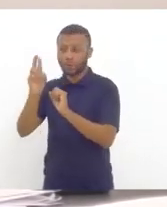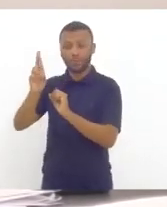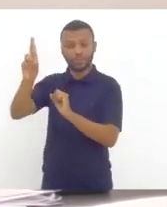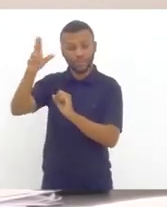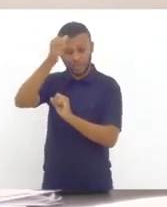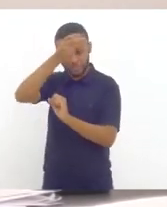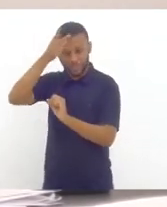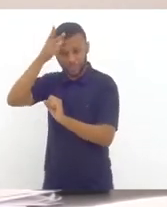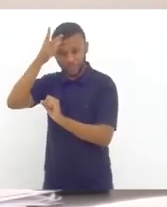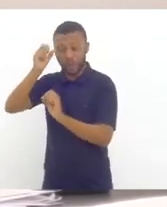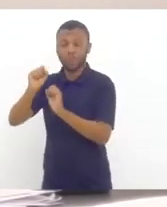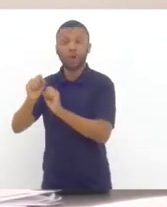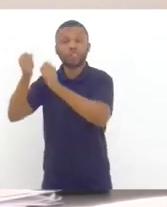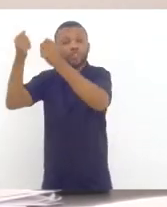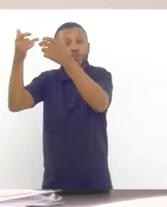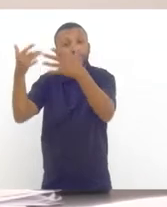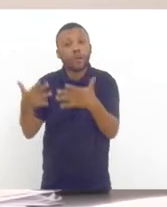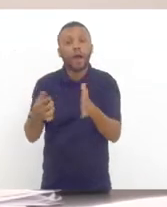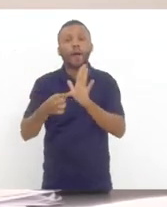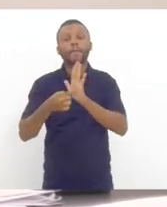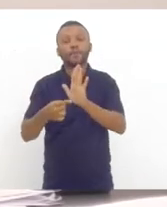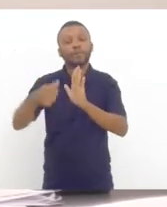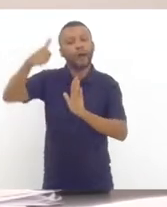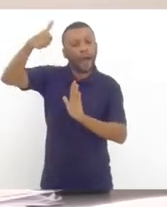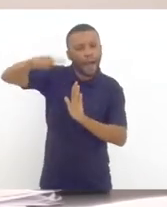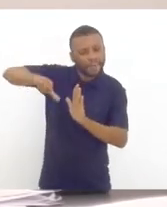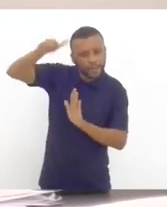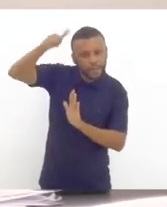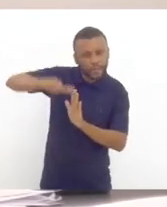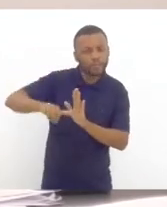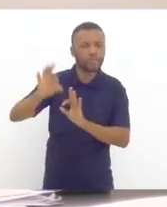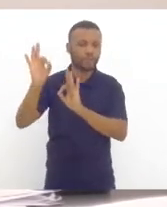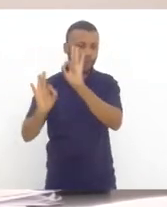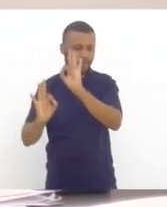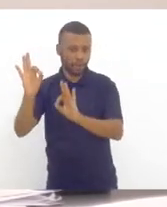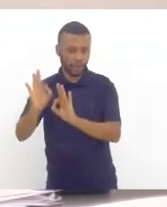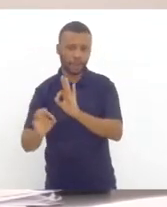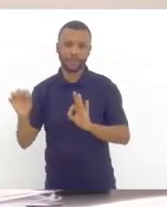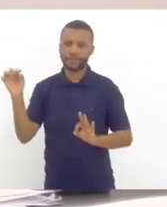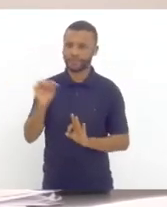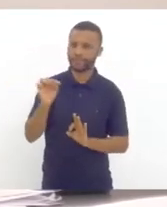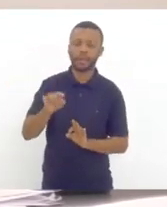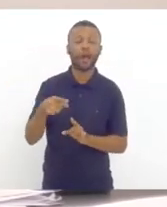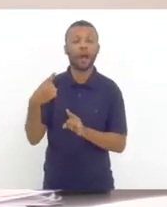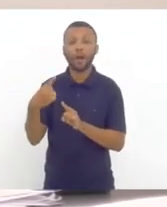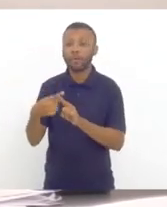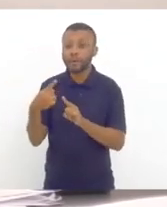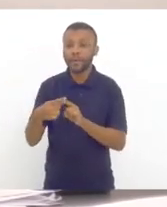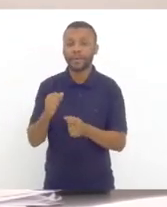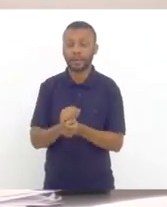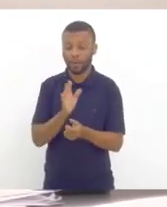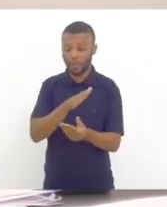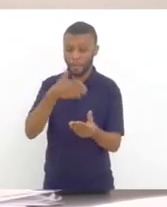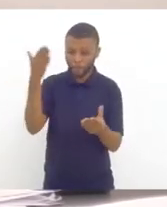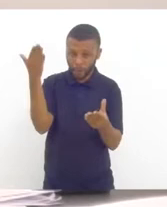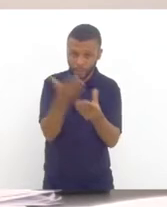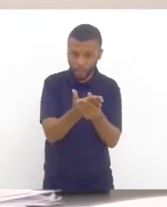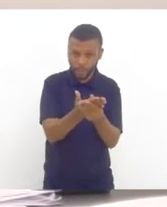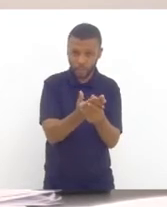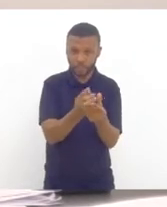justificativa, trazendo as simulações que foram feitas. Porque nem o processo que